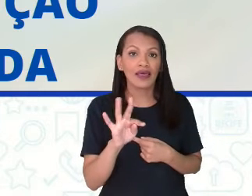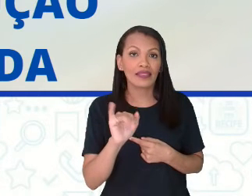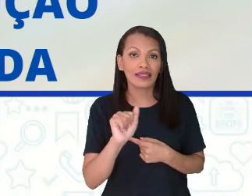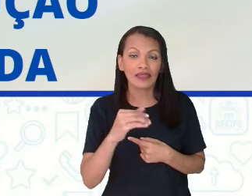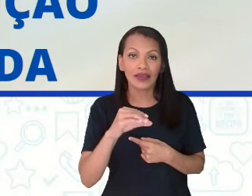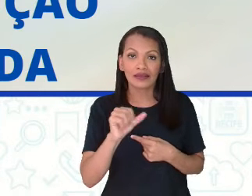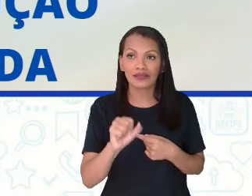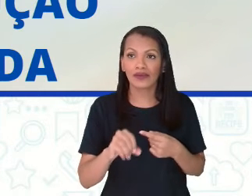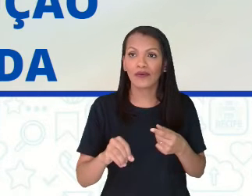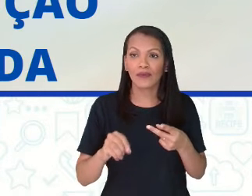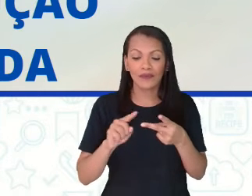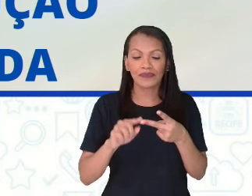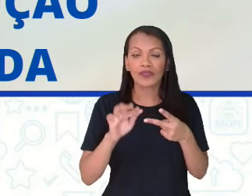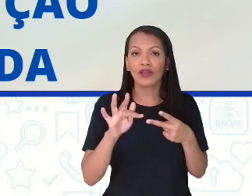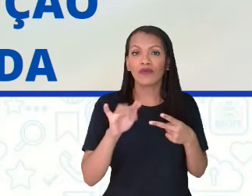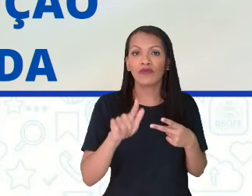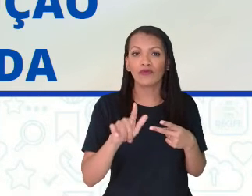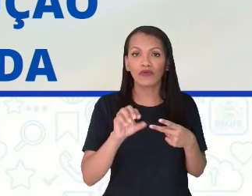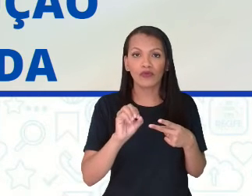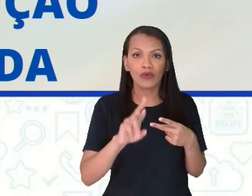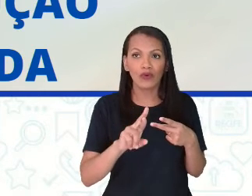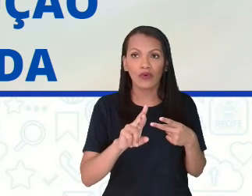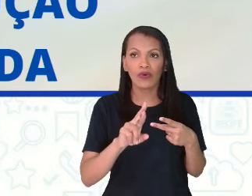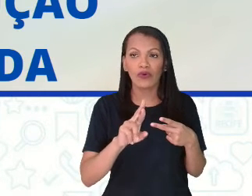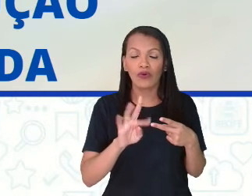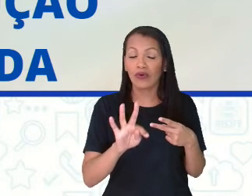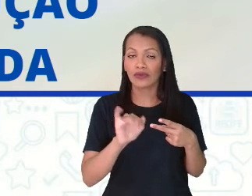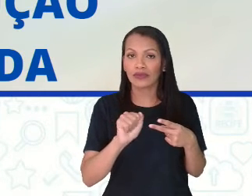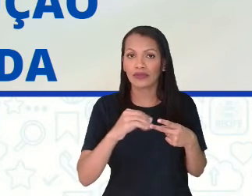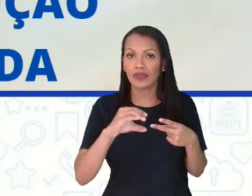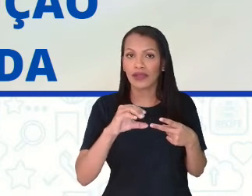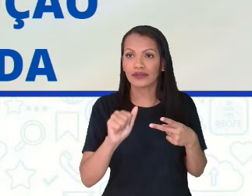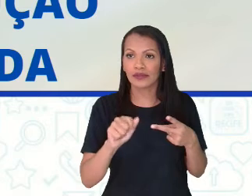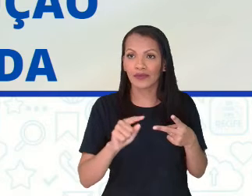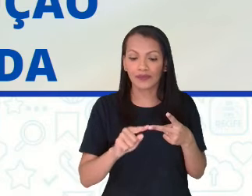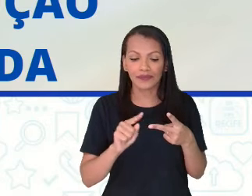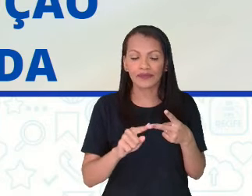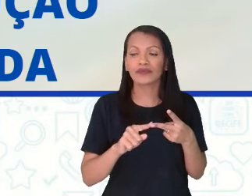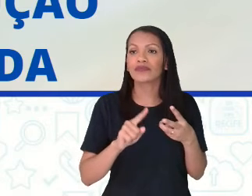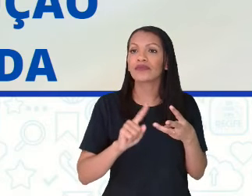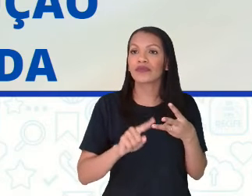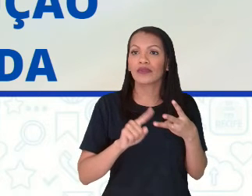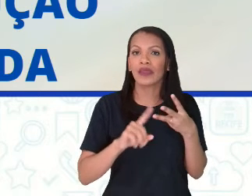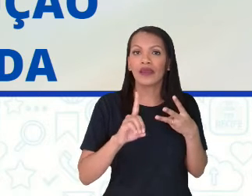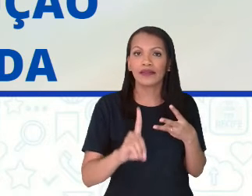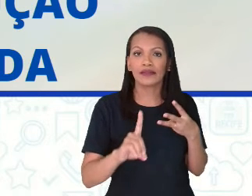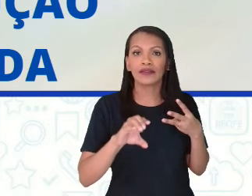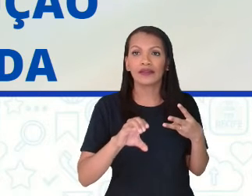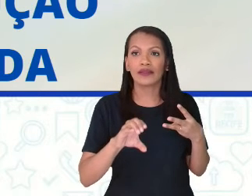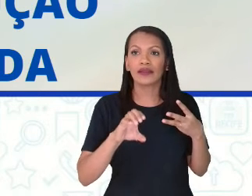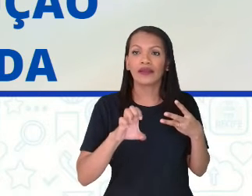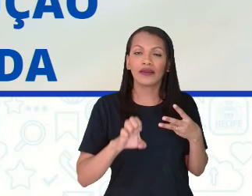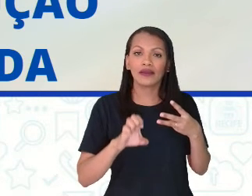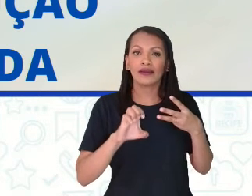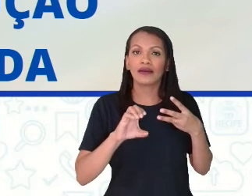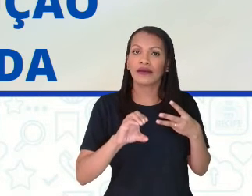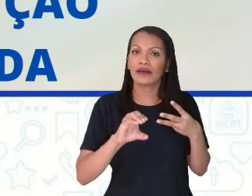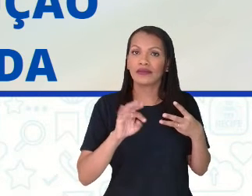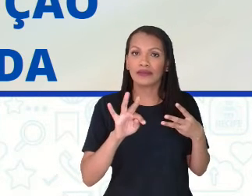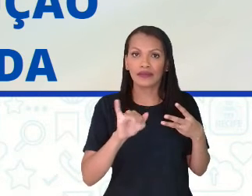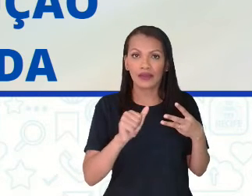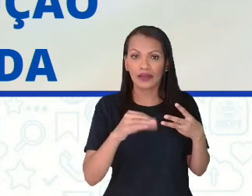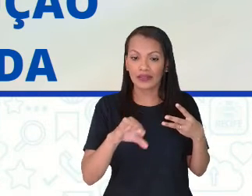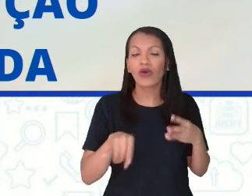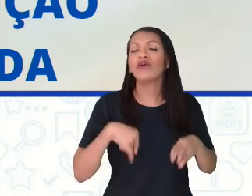isso. Lembrando que muitas dessas separações fazem parte do nosso dia a dia. É na hora que a gente está preparando o alimento, é na hora